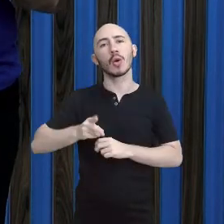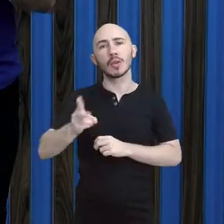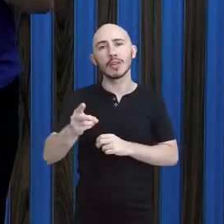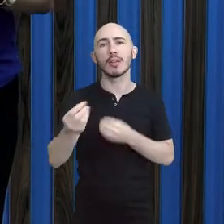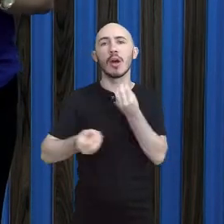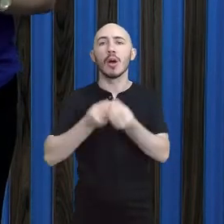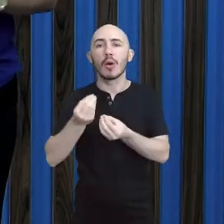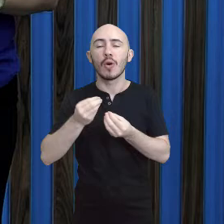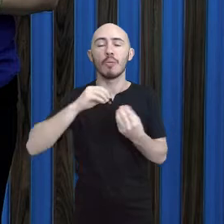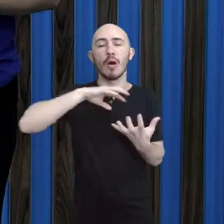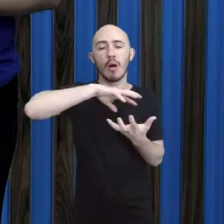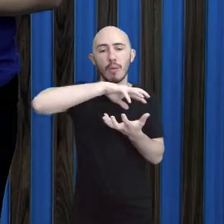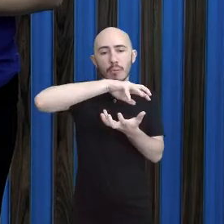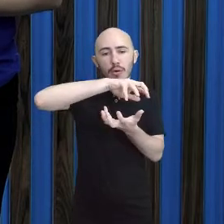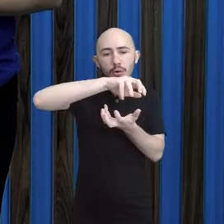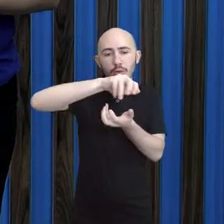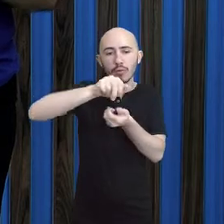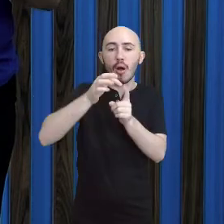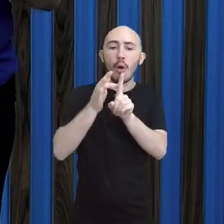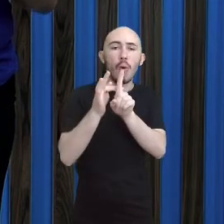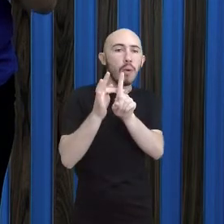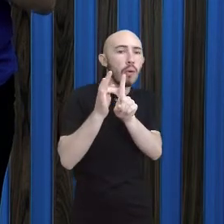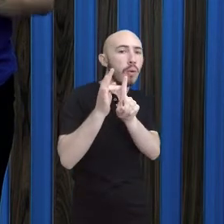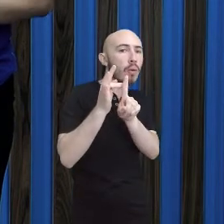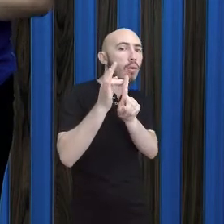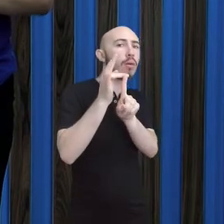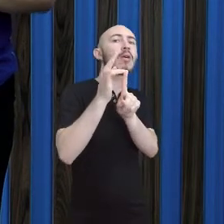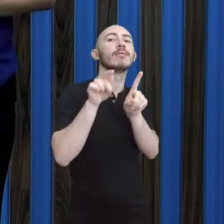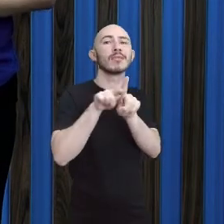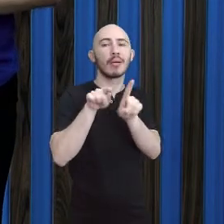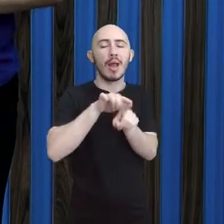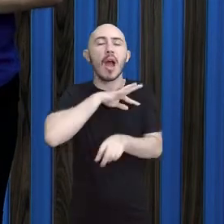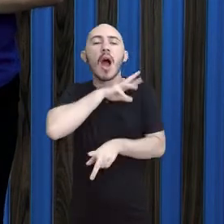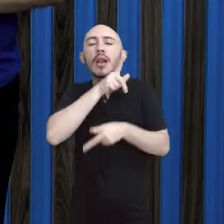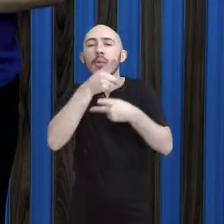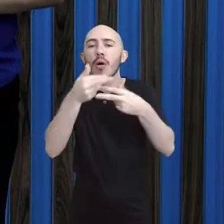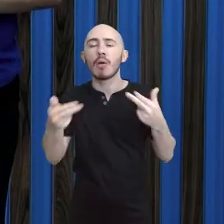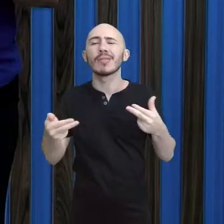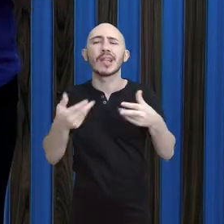estufa, animais em extinção. Então tá tudo